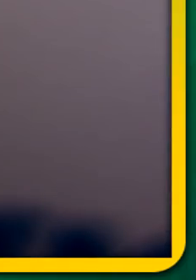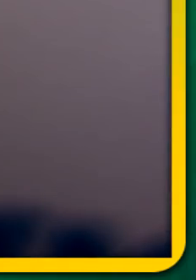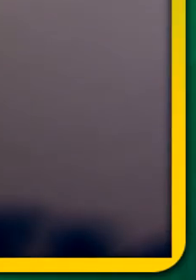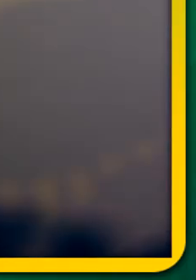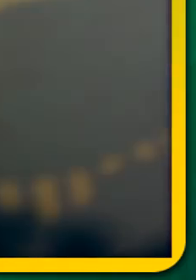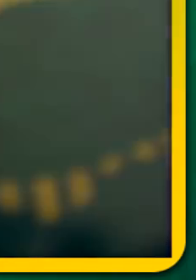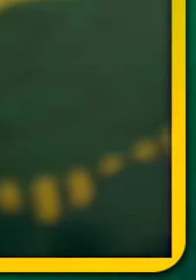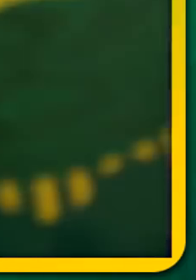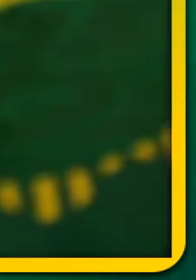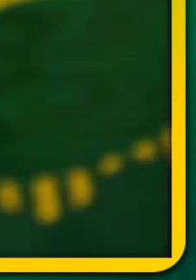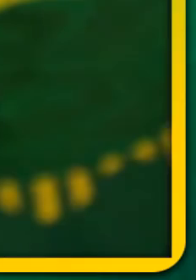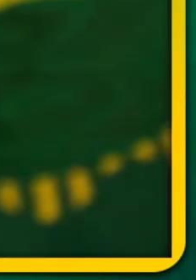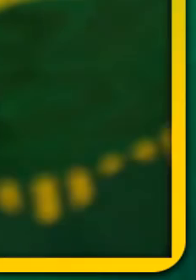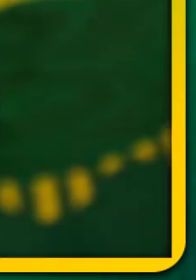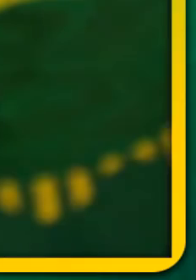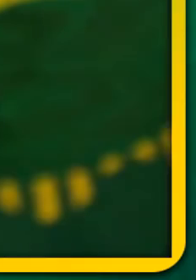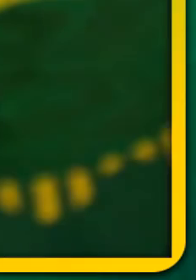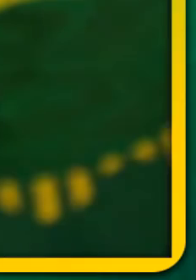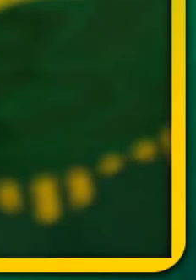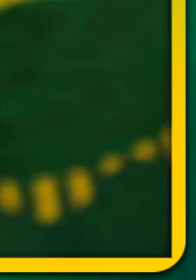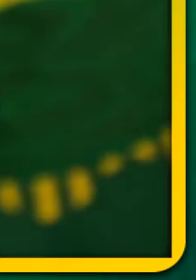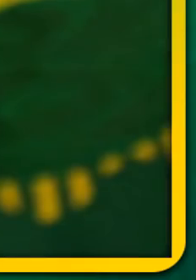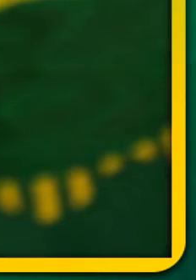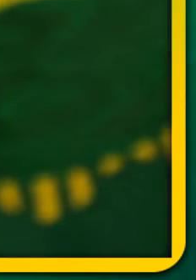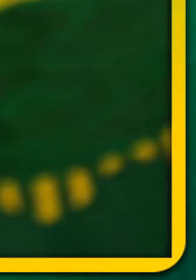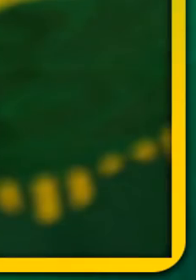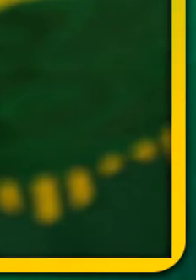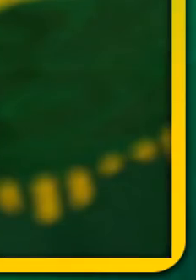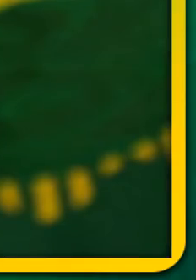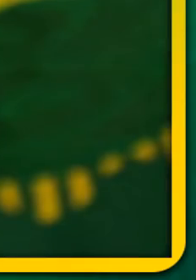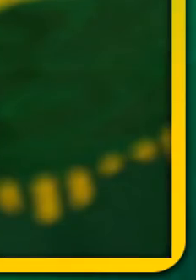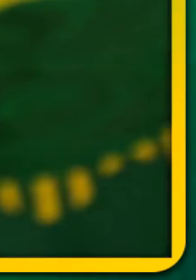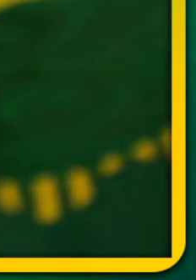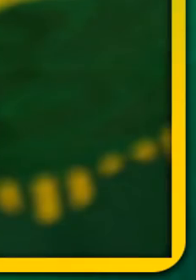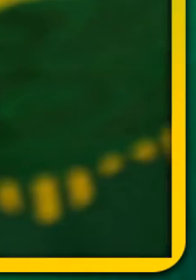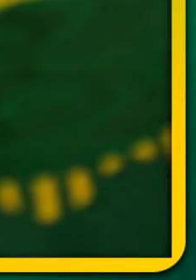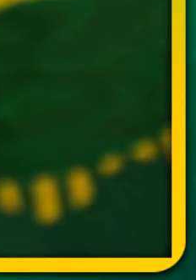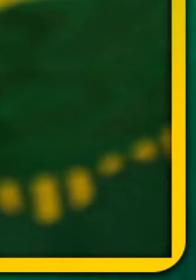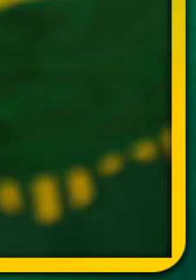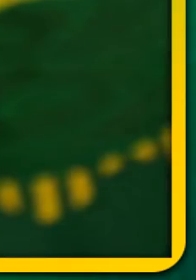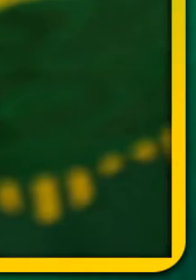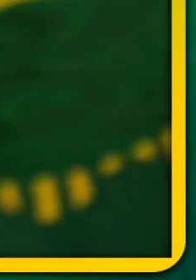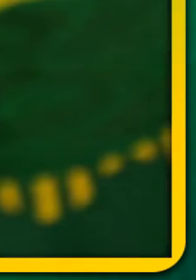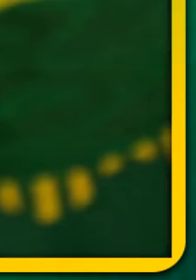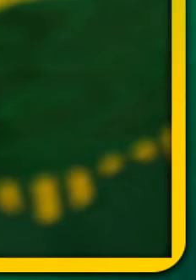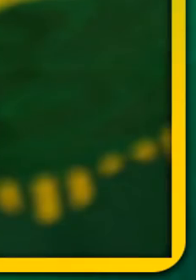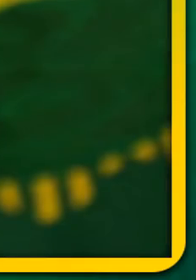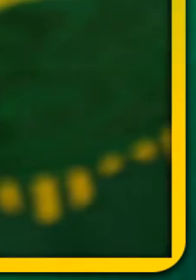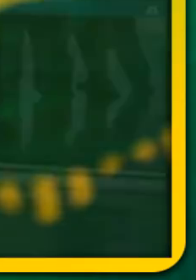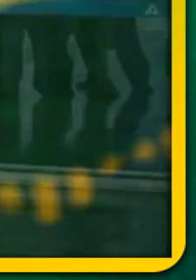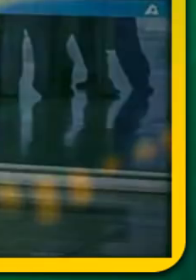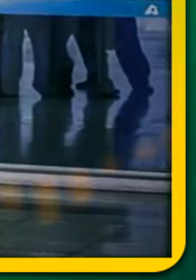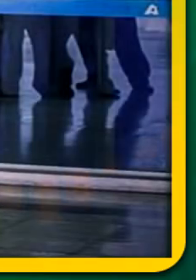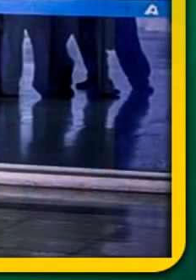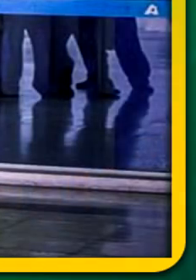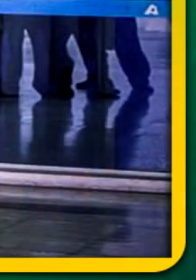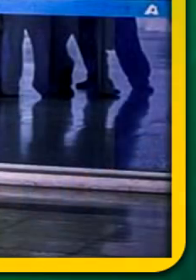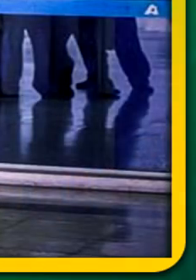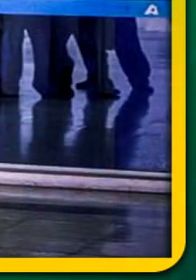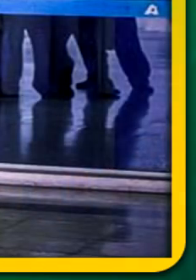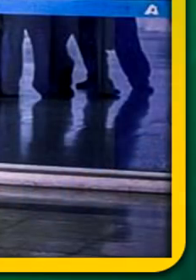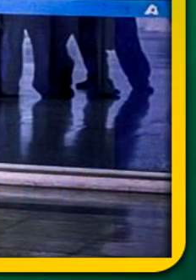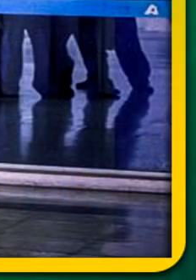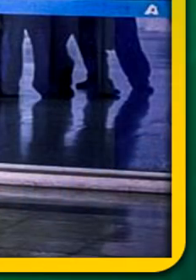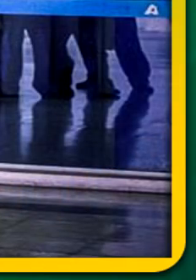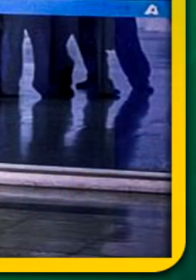novidades, 13º salário na conta, margem dos consignados ampliada de 35% para 40%, um dos projetos